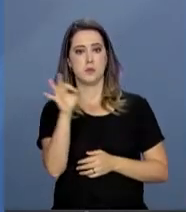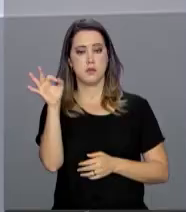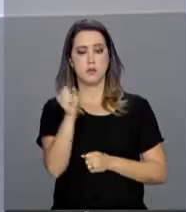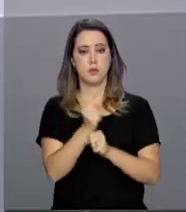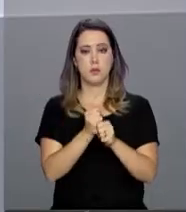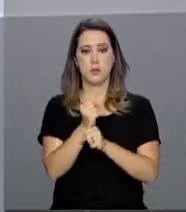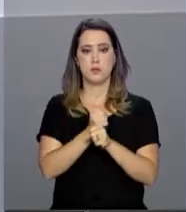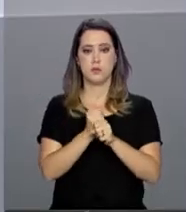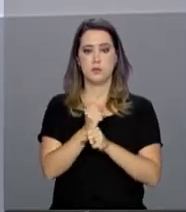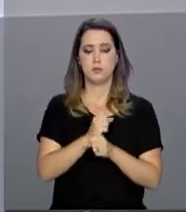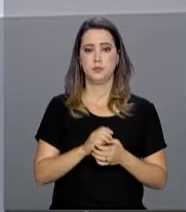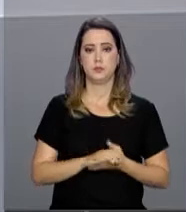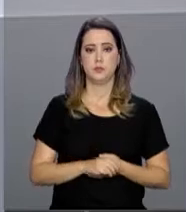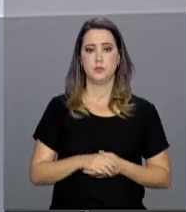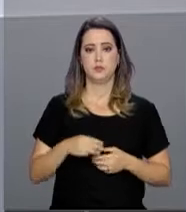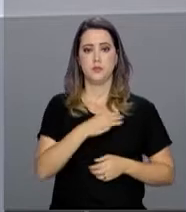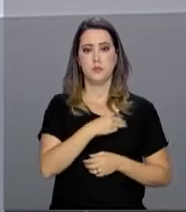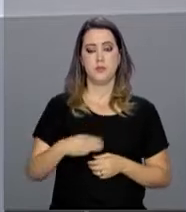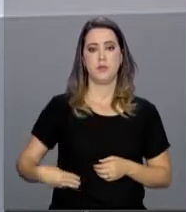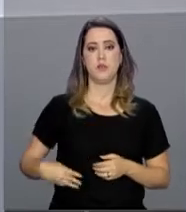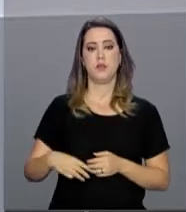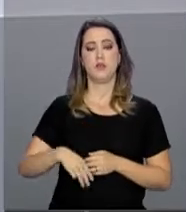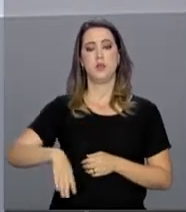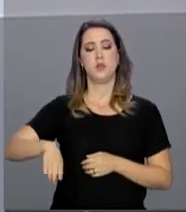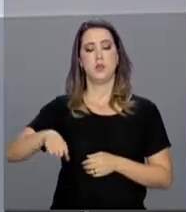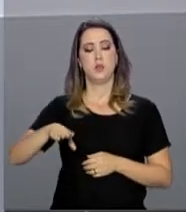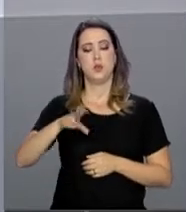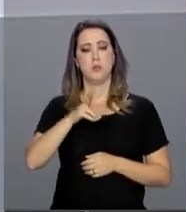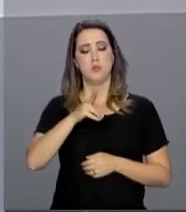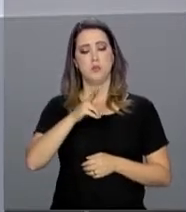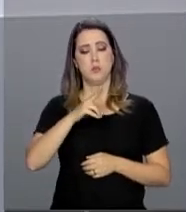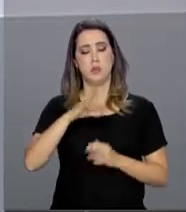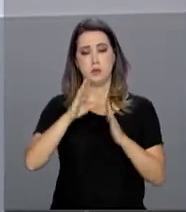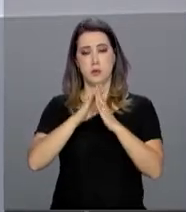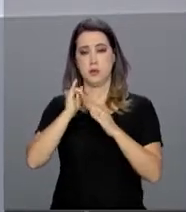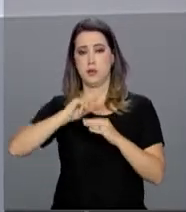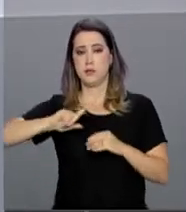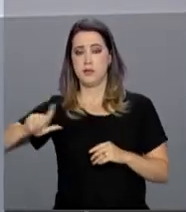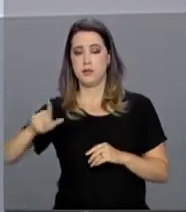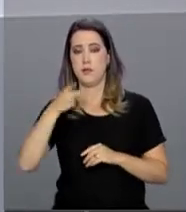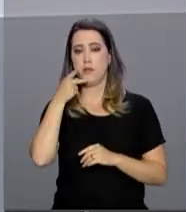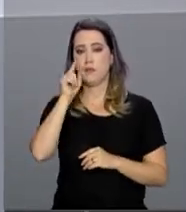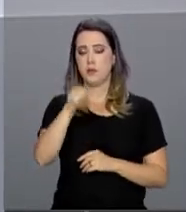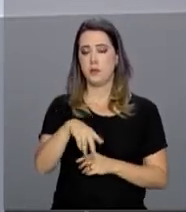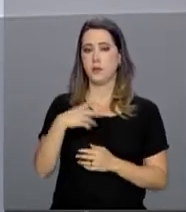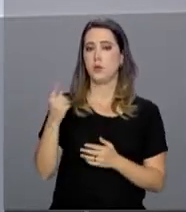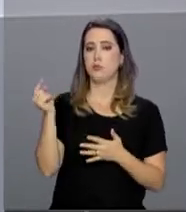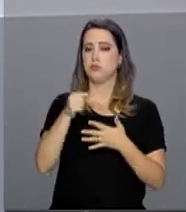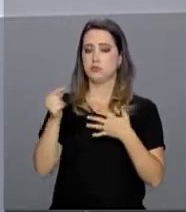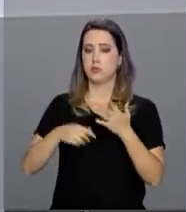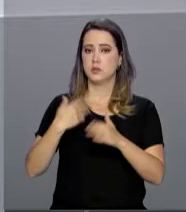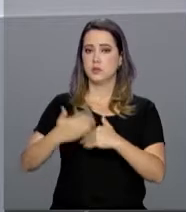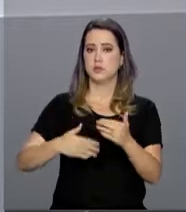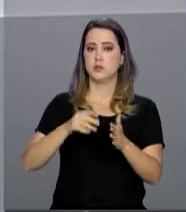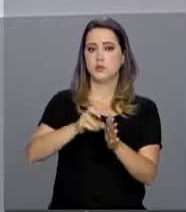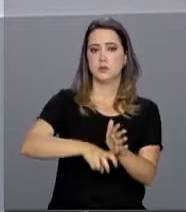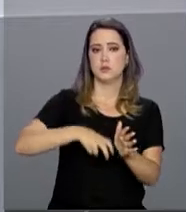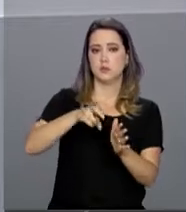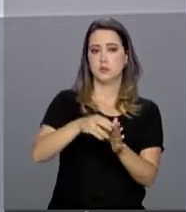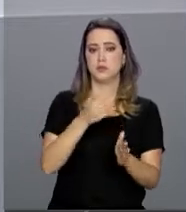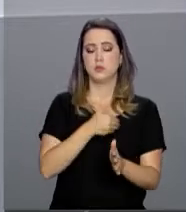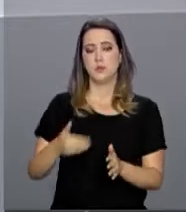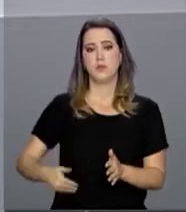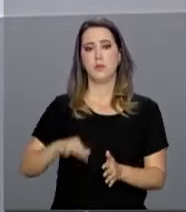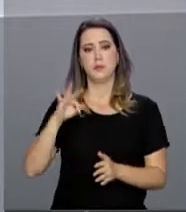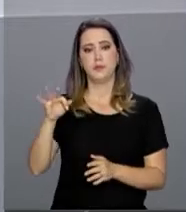ano o chefe da casa civil eliseu padilha destacou que os avanços da agricultura familiar no governo temer